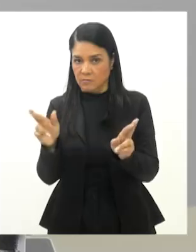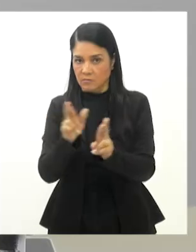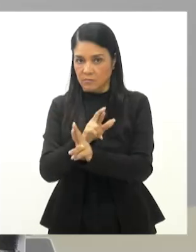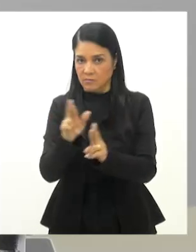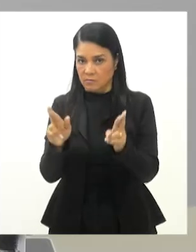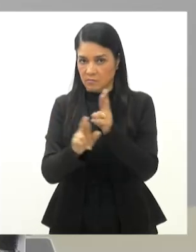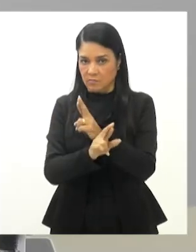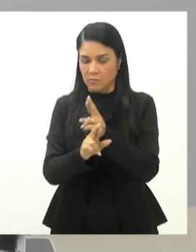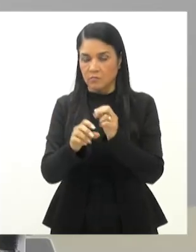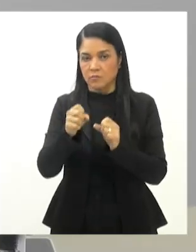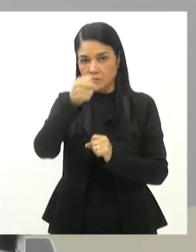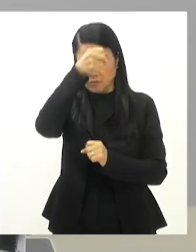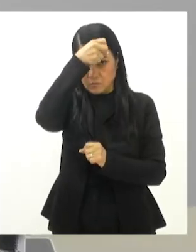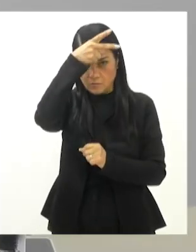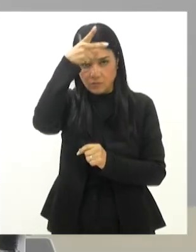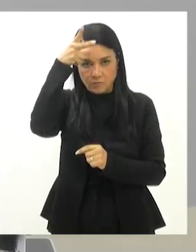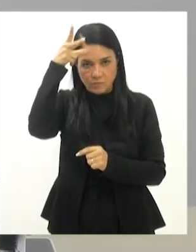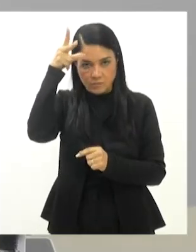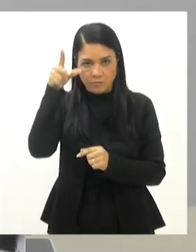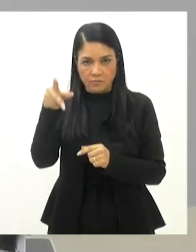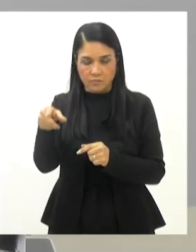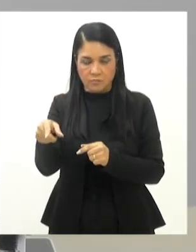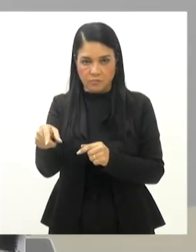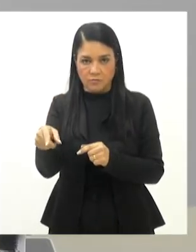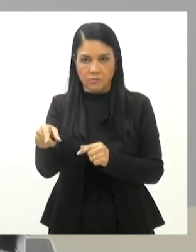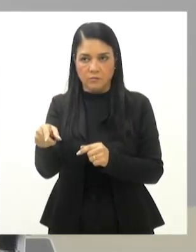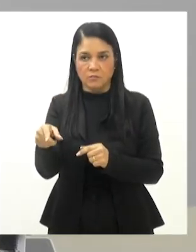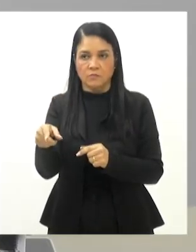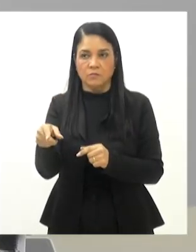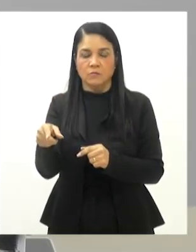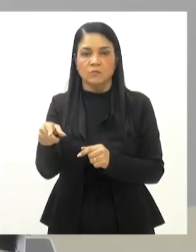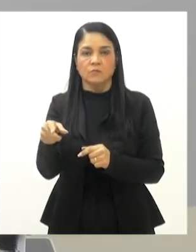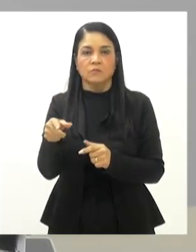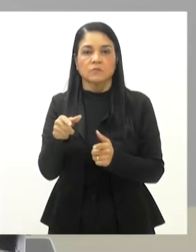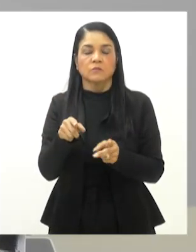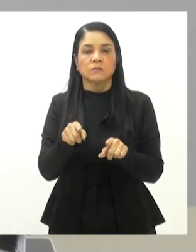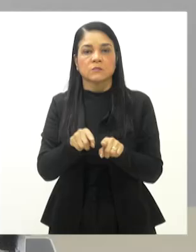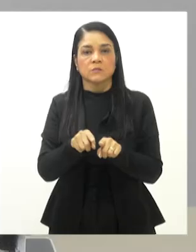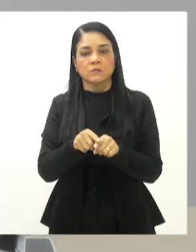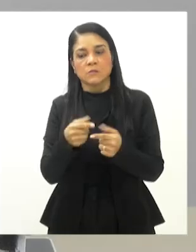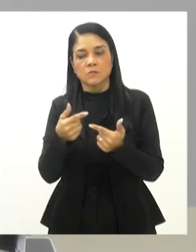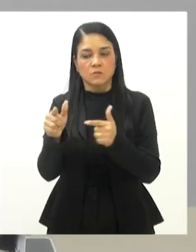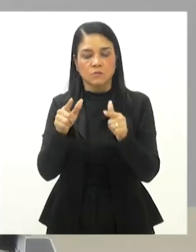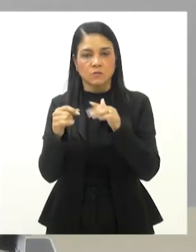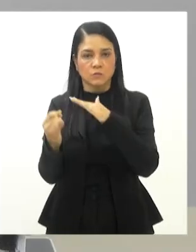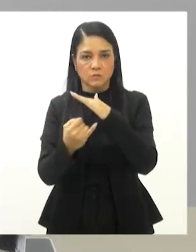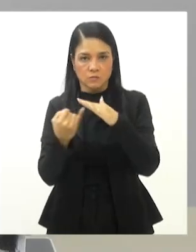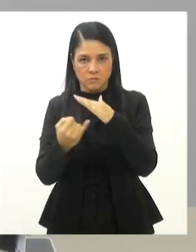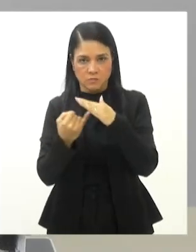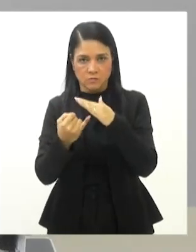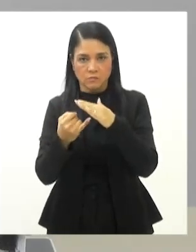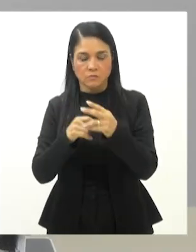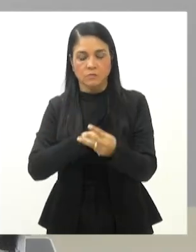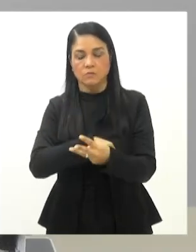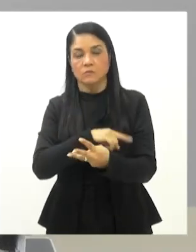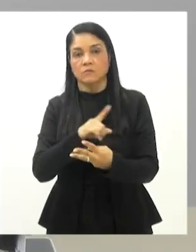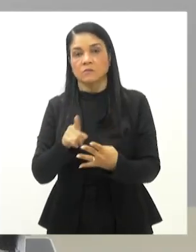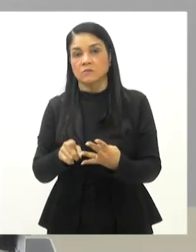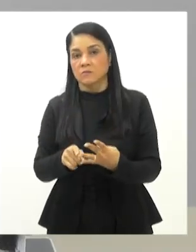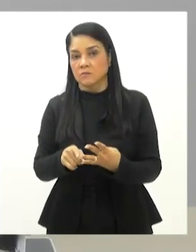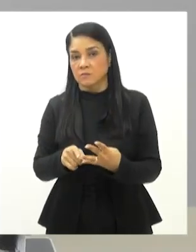as prefeituras e também com outros órgãos, e depois ele